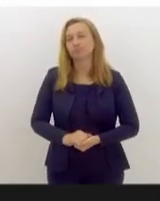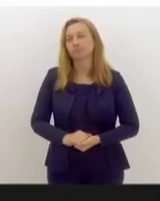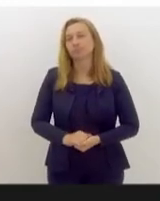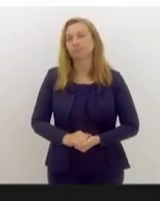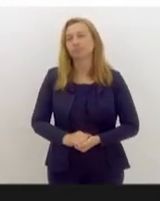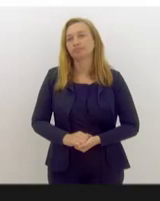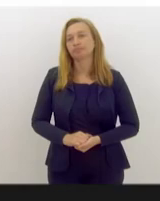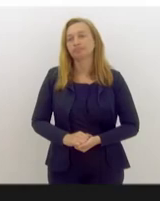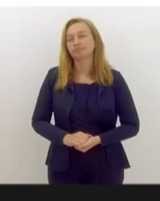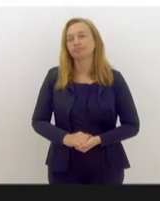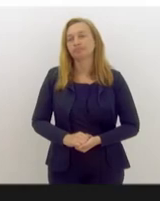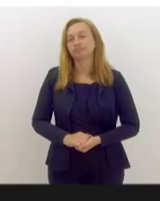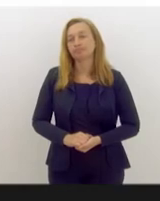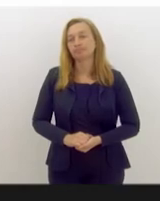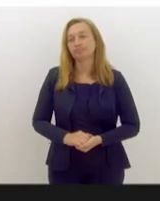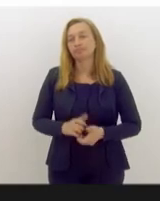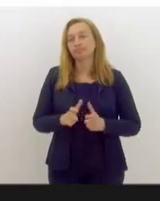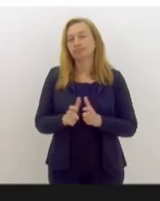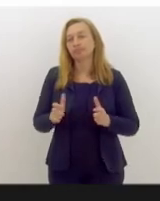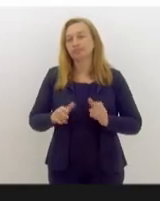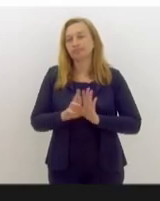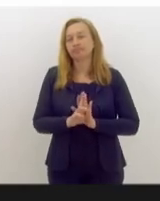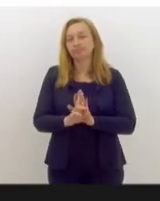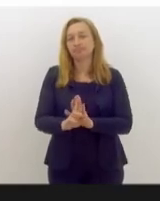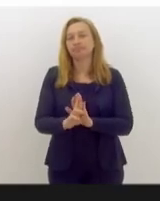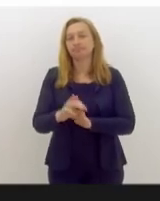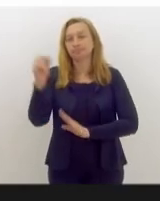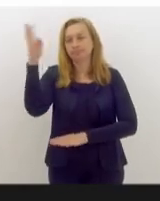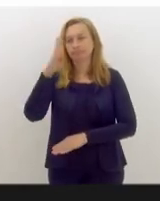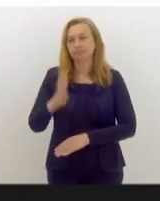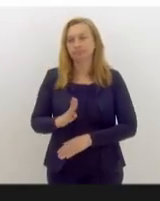deveria ser uma das grandes referências do Brasil,